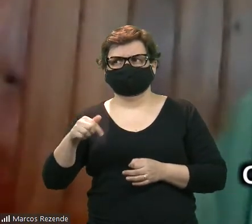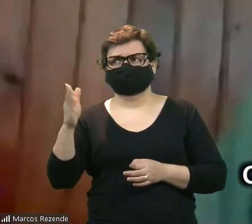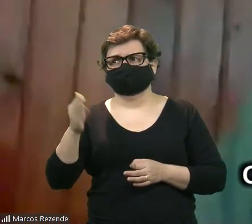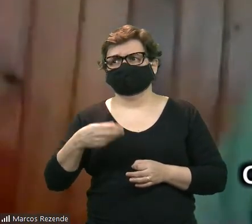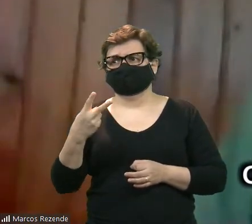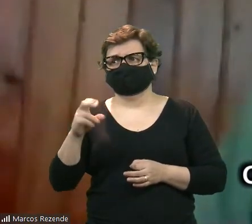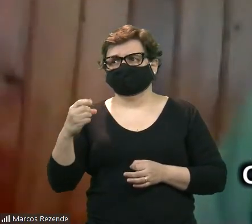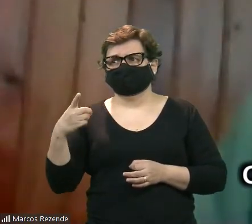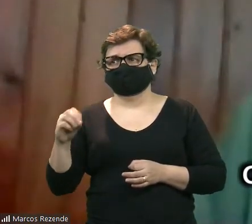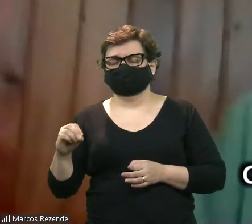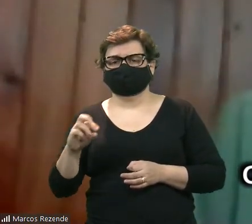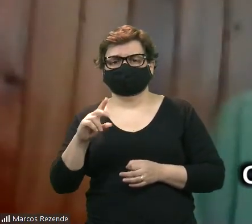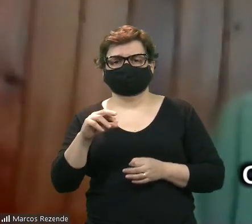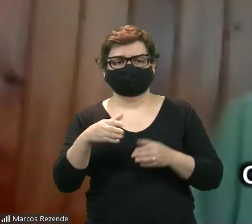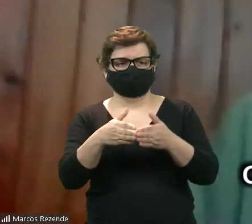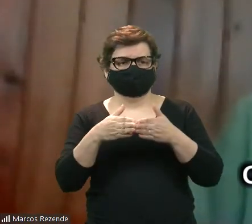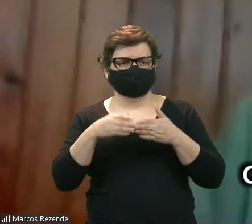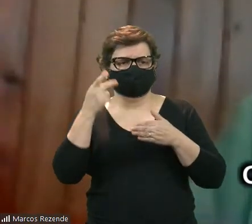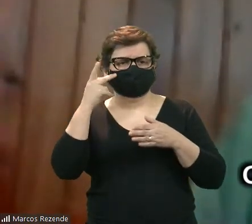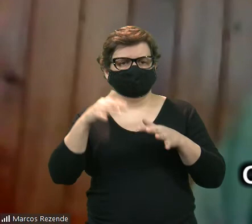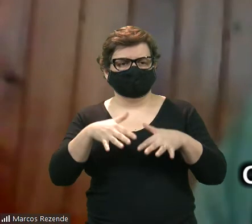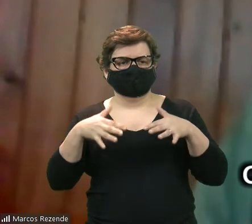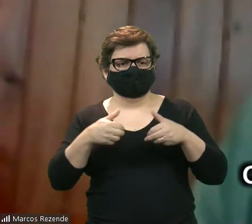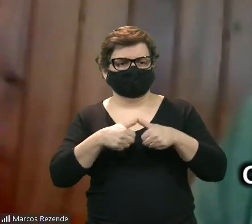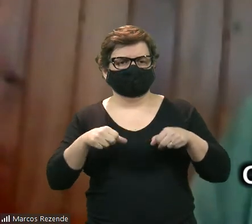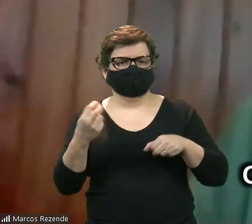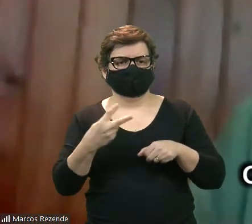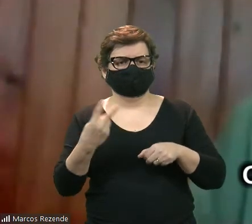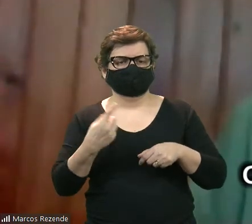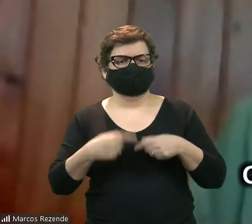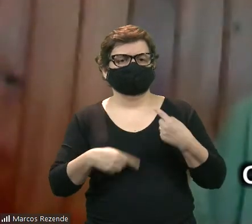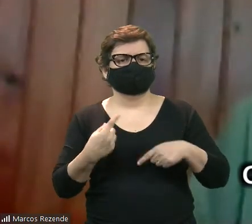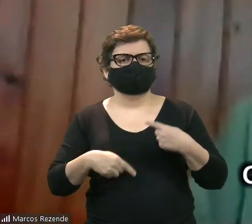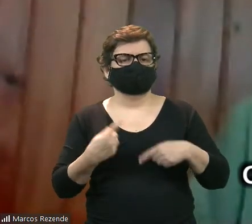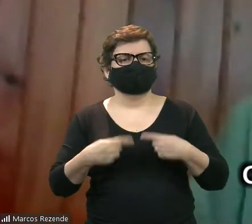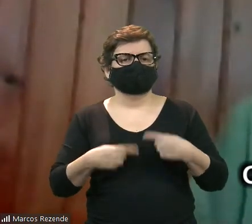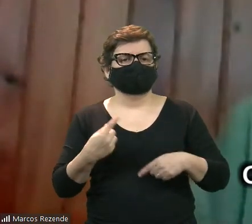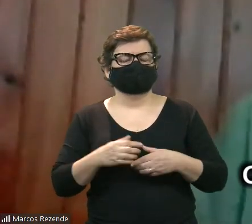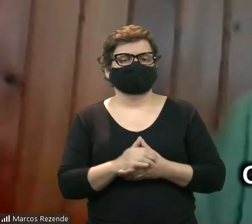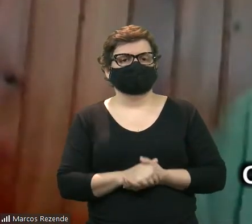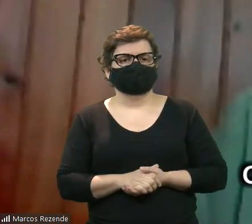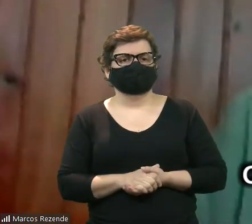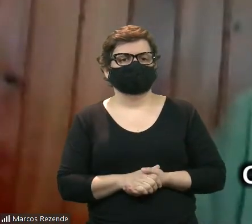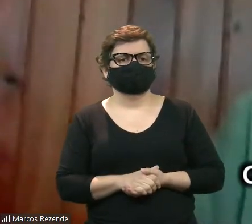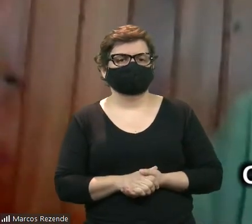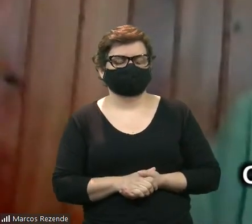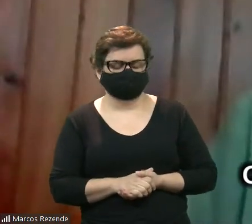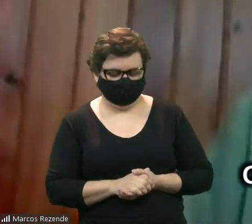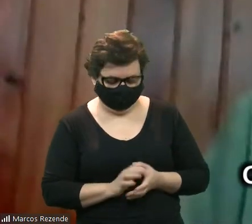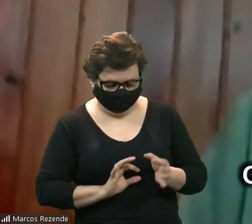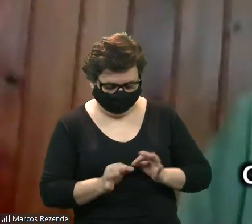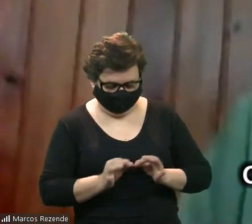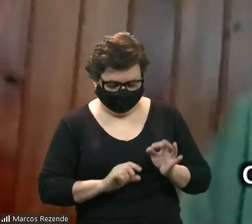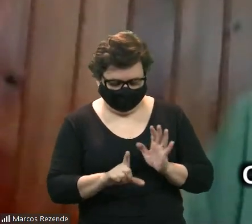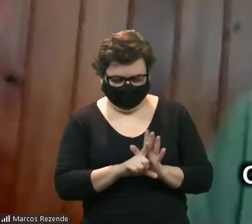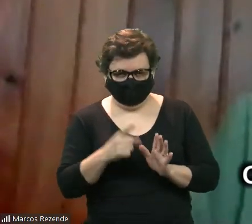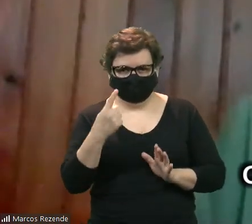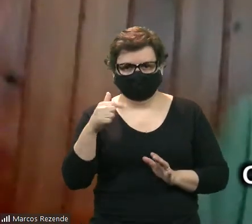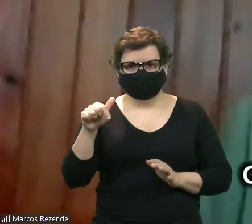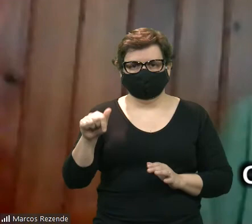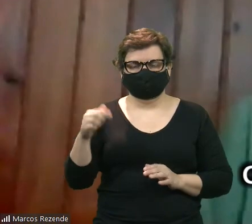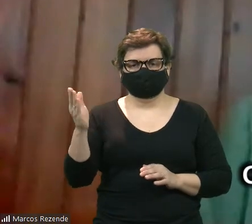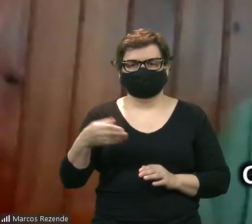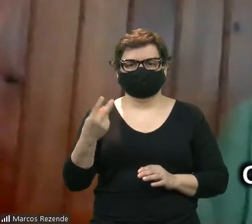discussão, conforme requerido e deliberado pelo plenário, está em segunda discussão. O projeto de lei